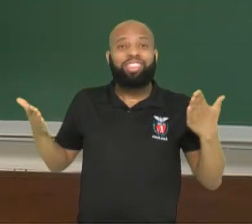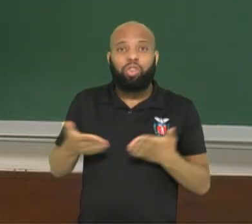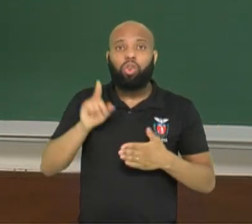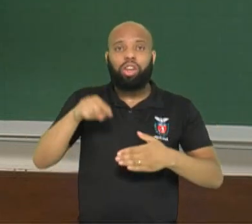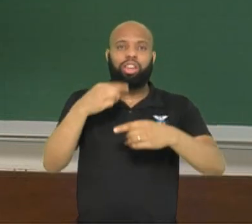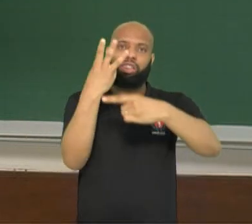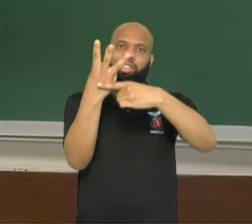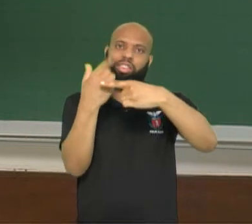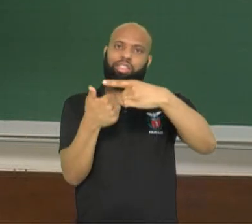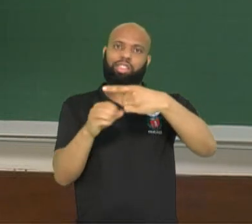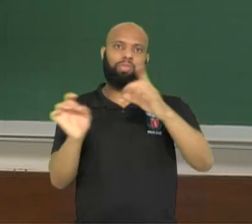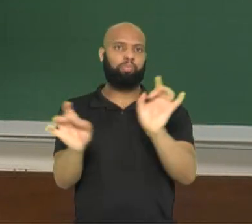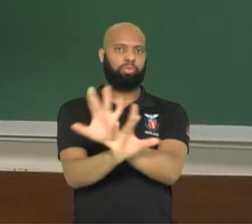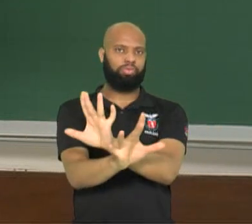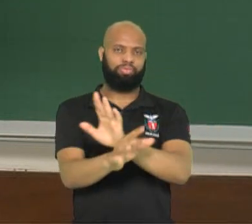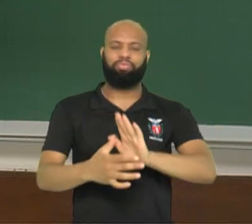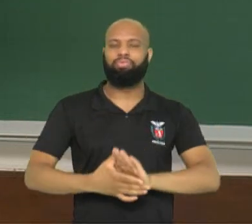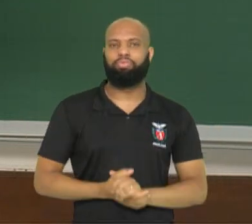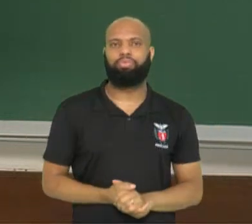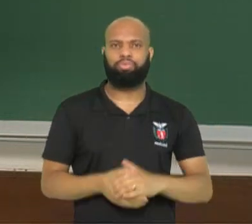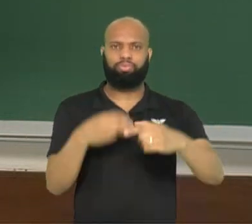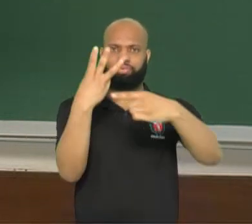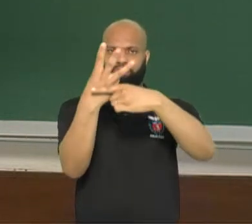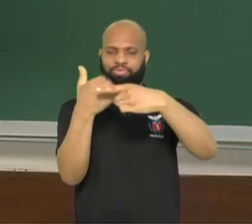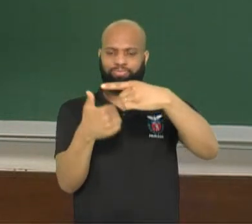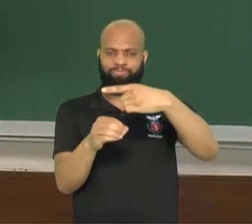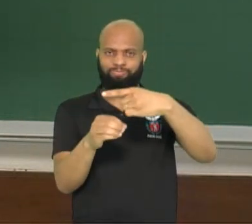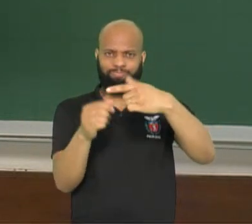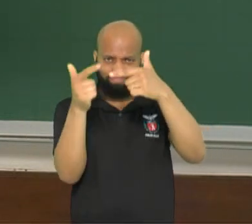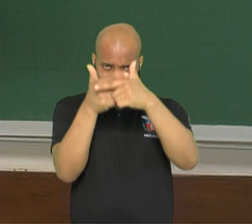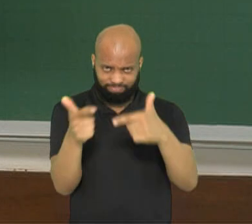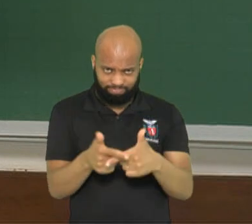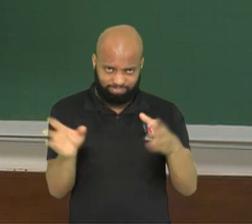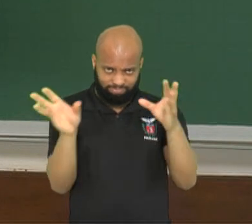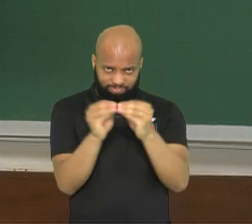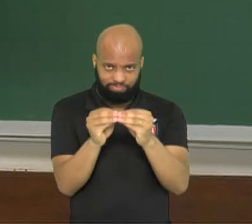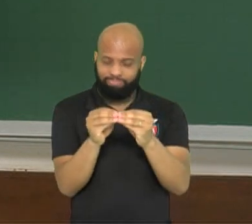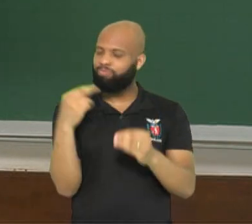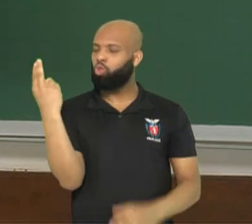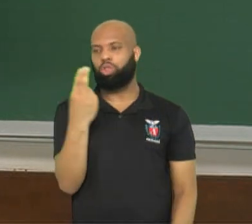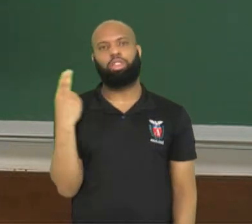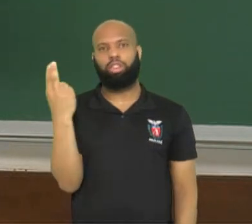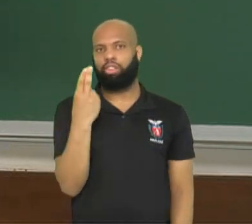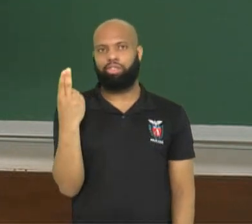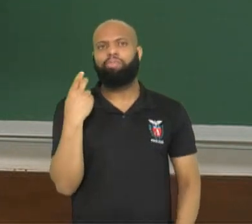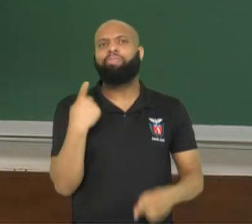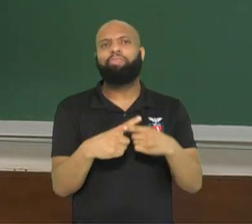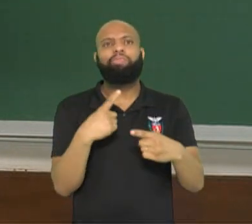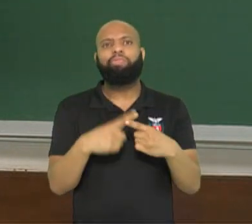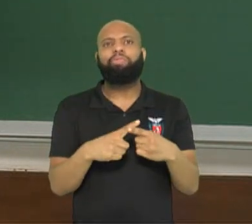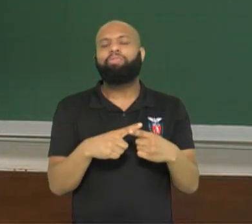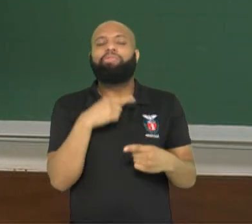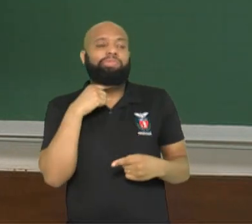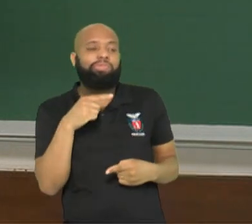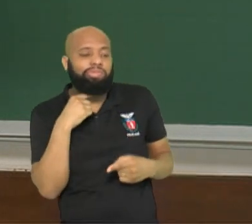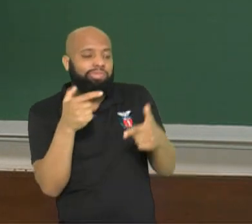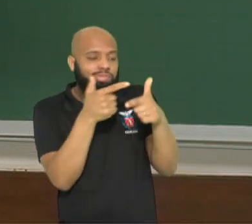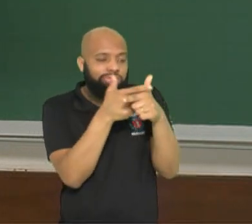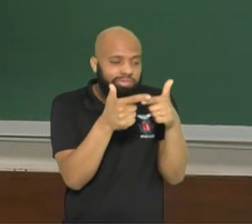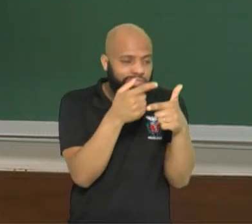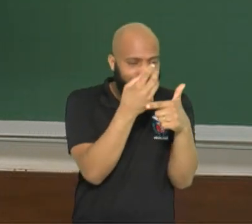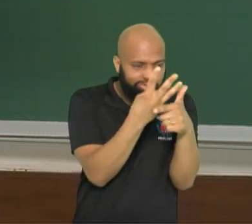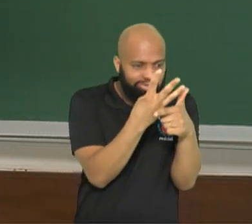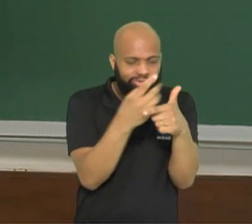3 sobre 10. 3 décimos não dá para simplificar, né? Porque eu não tenho um